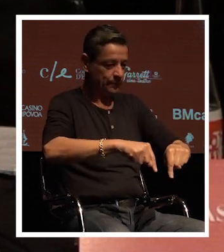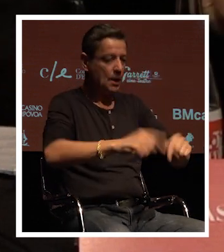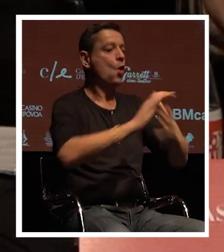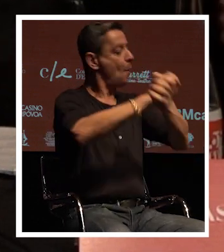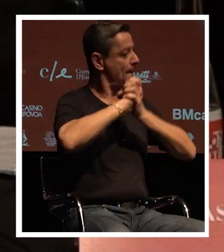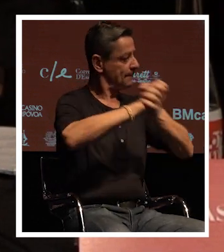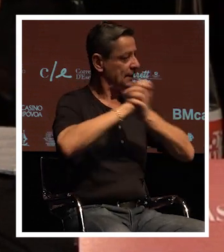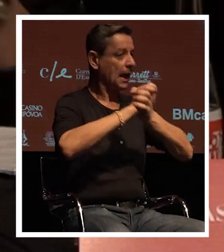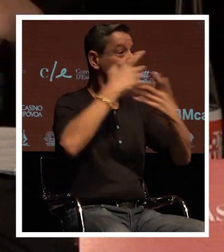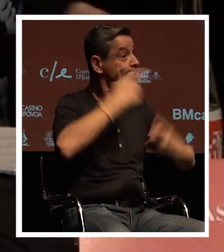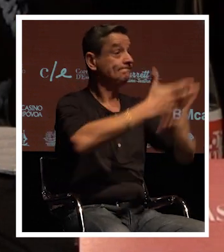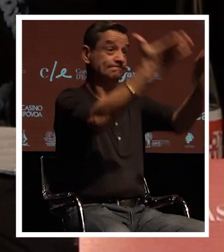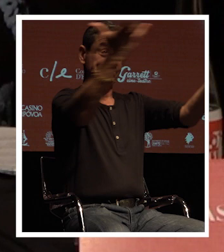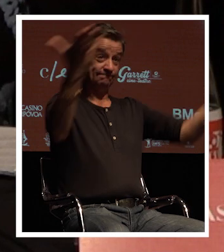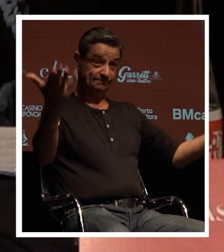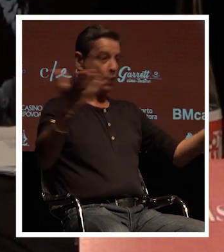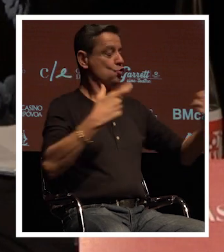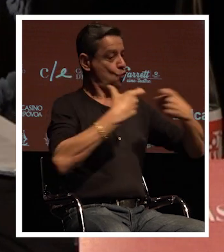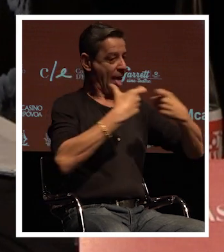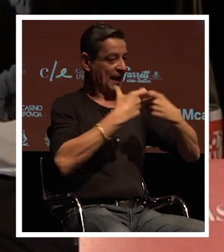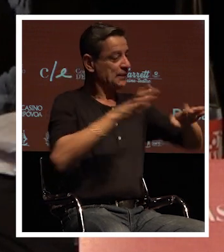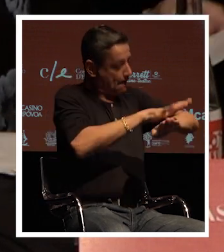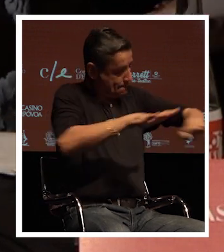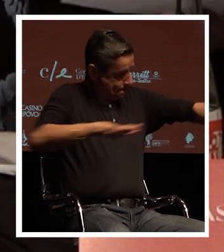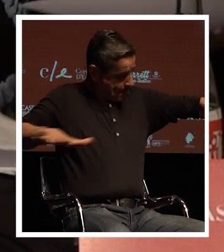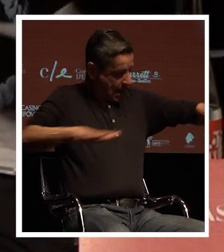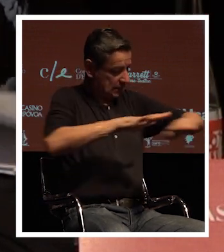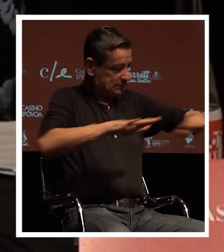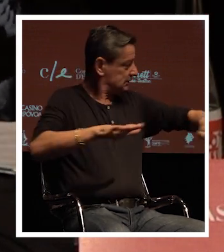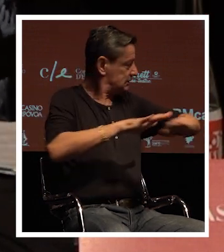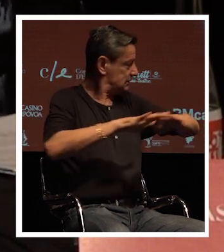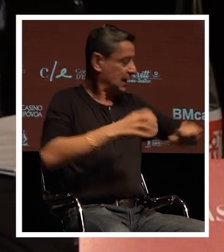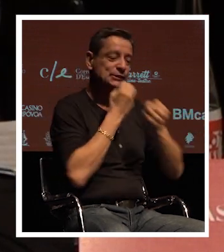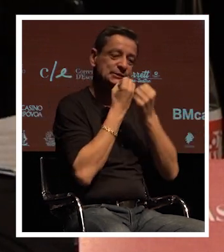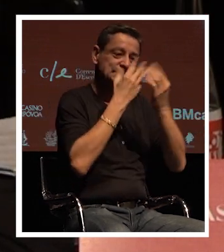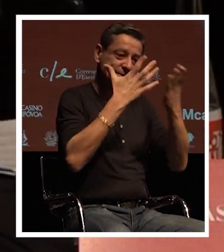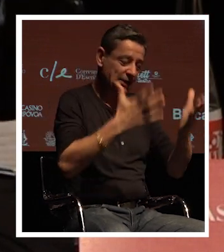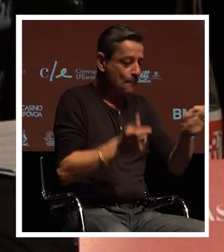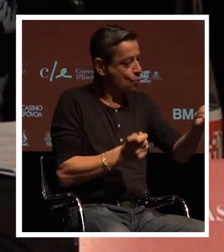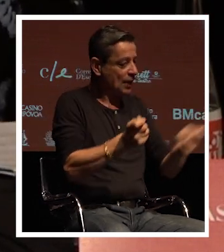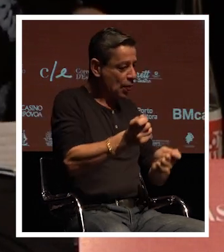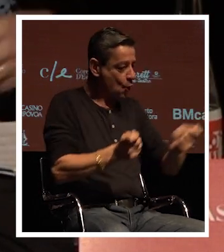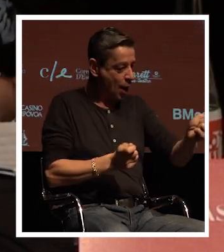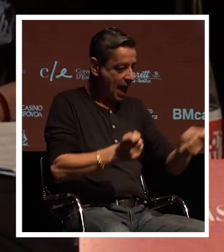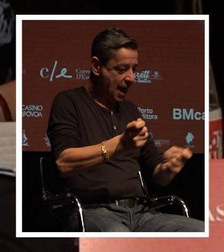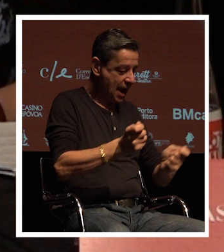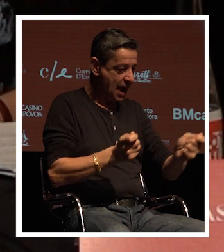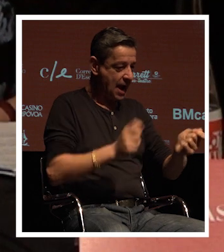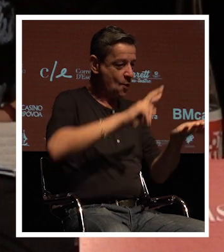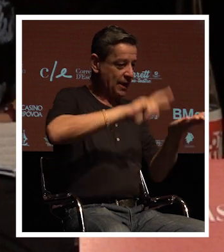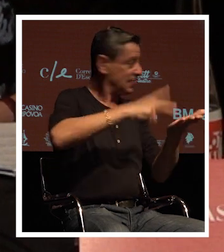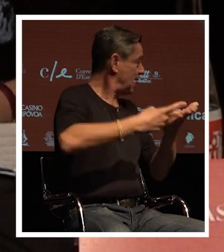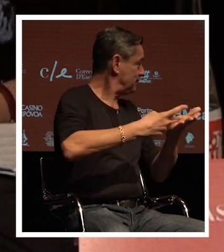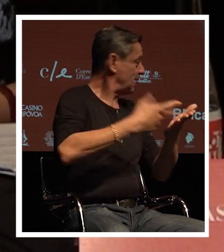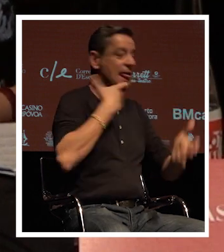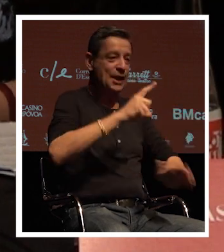cumprimentar o público os meus companheiros de mesa a nossa simpática moderadora e o tradutor